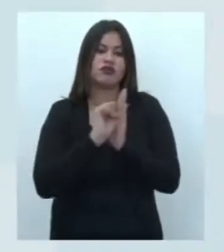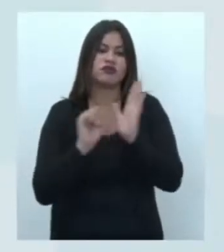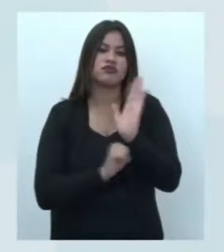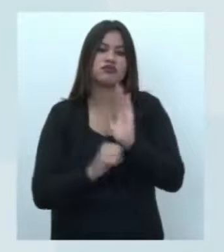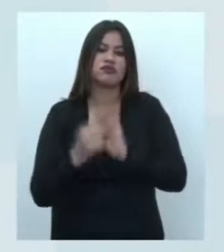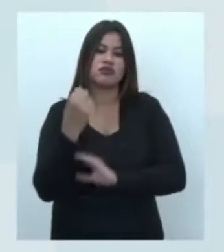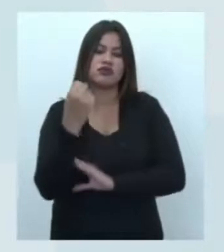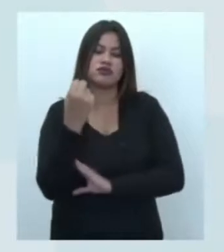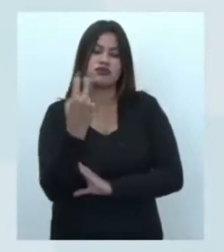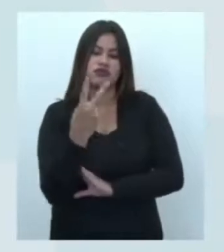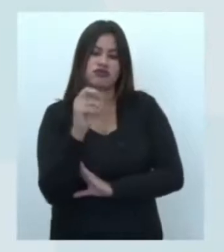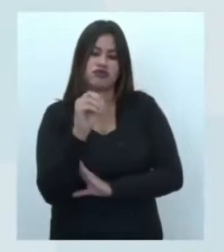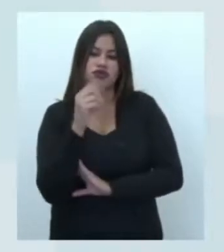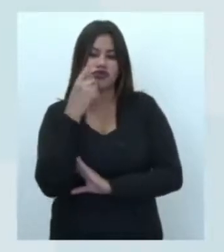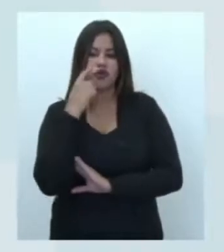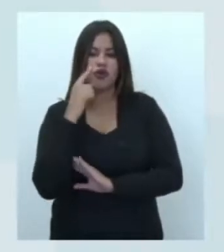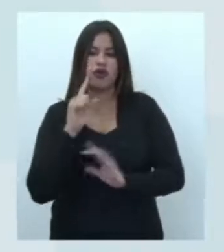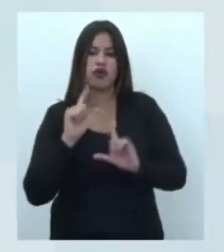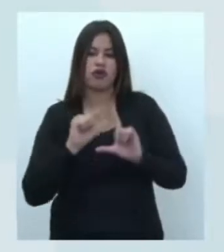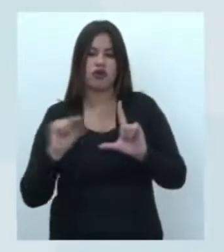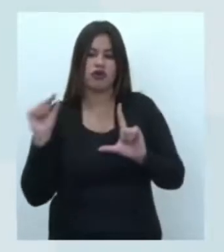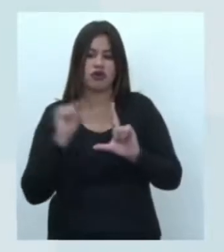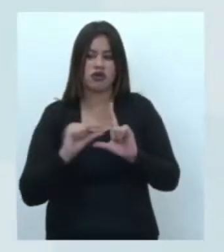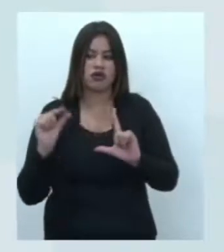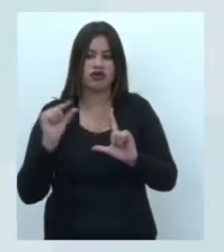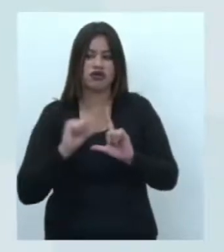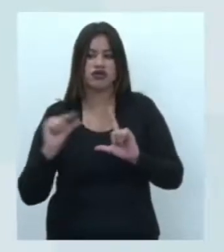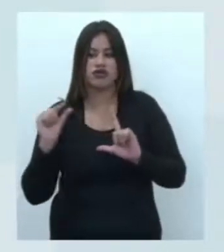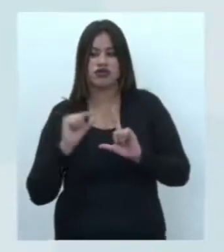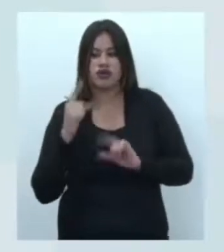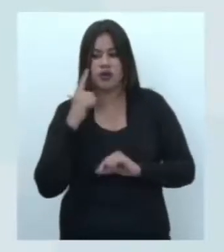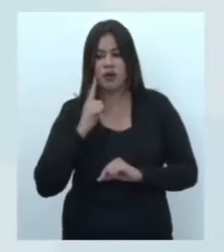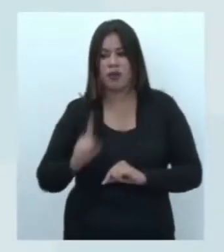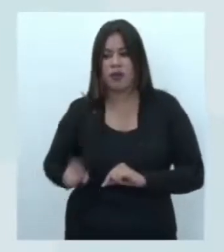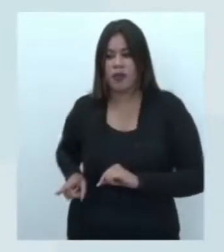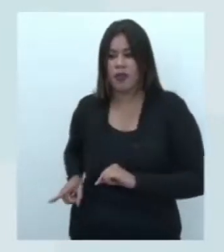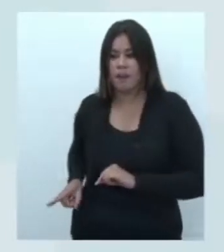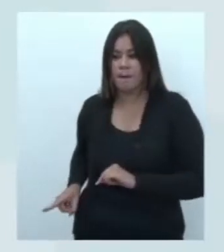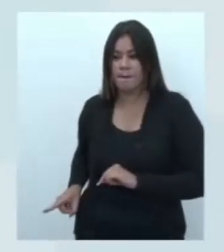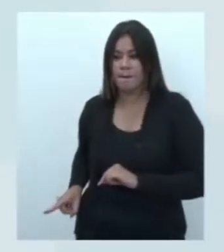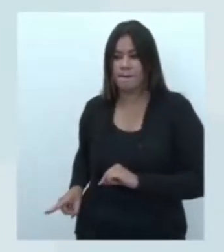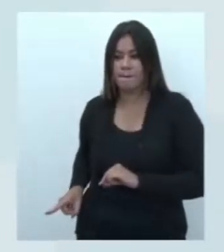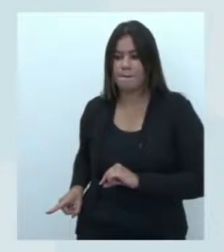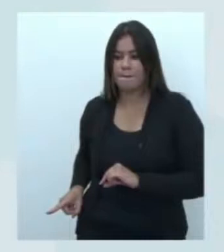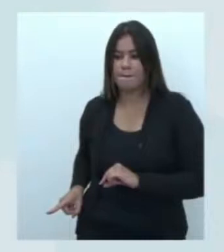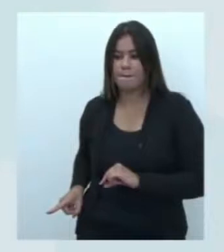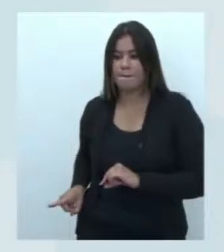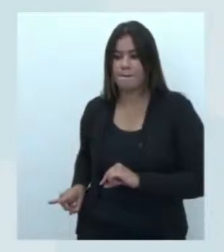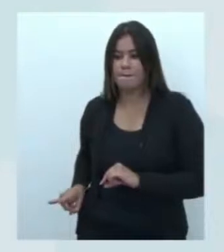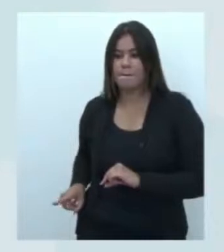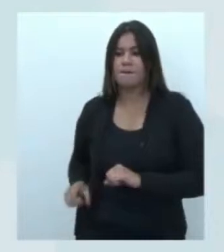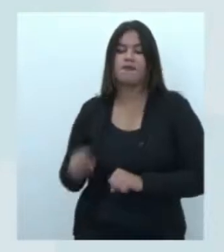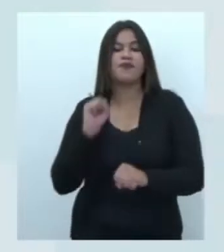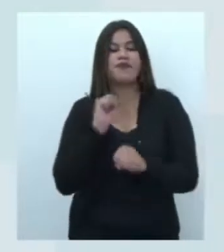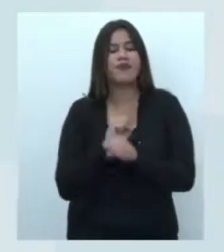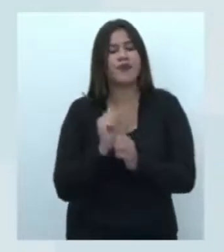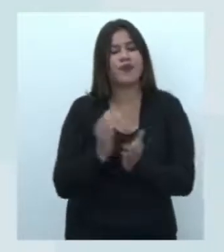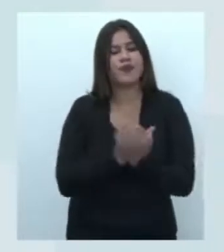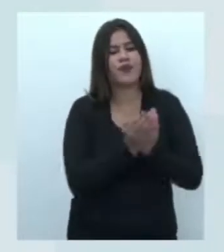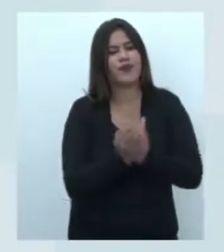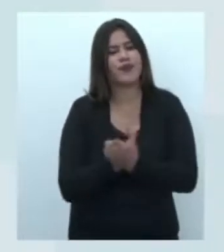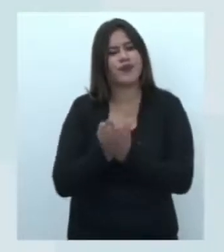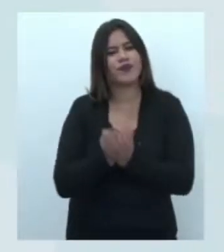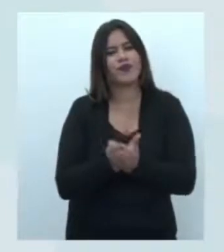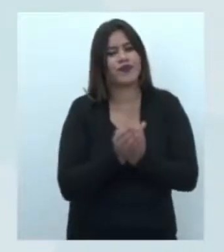Né? A legenda lá traz para vocês que são imigrantes portugueses à espera do navio para o Brasil, no século XX, então mais